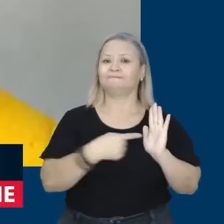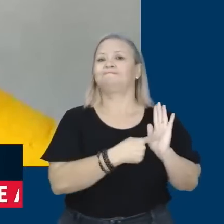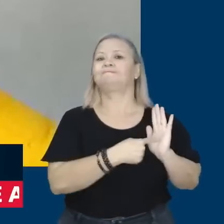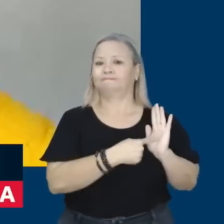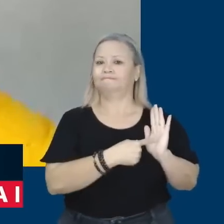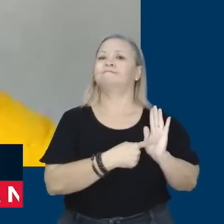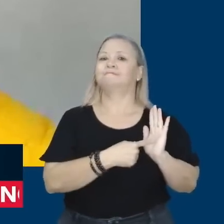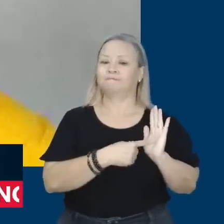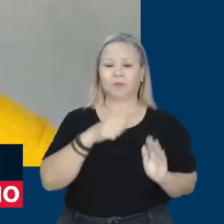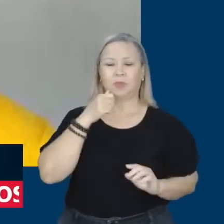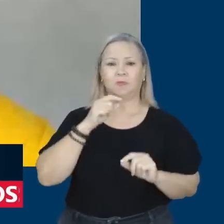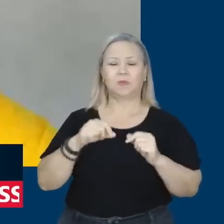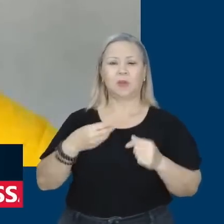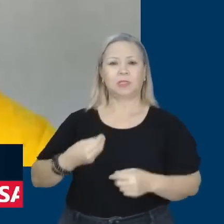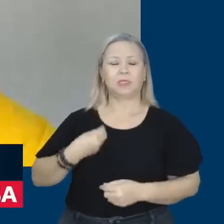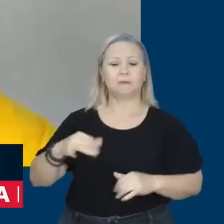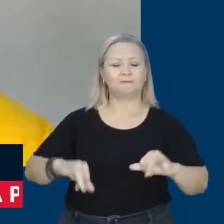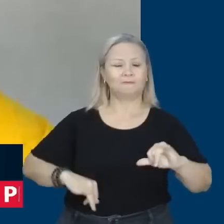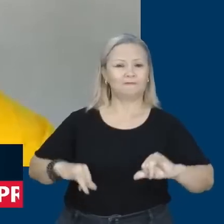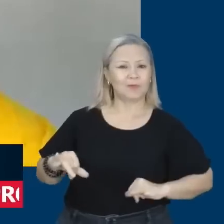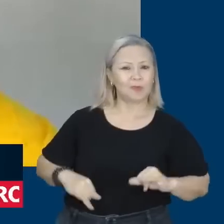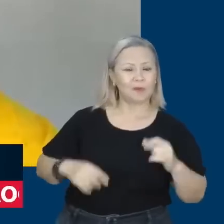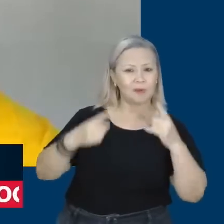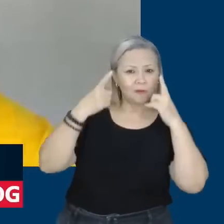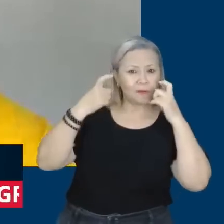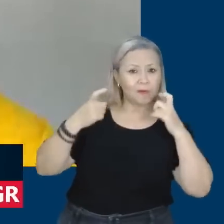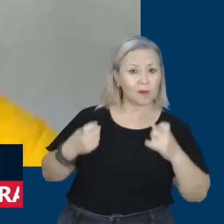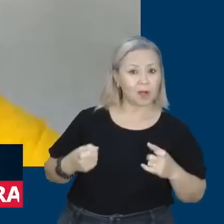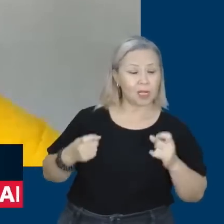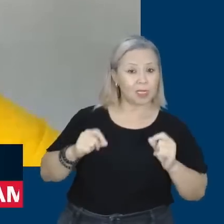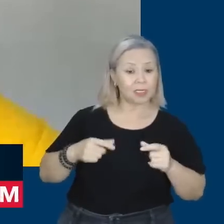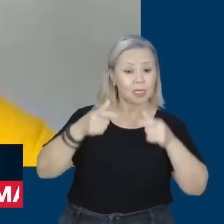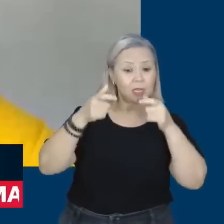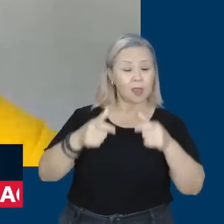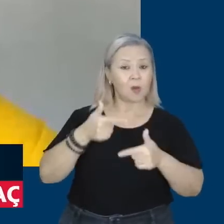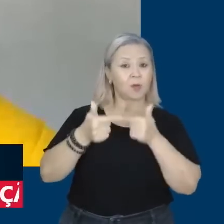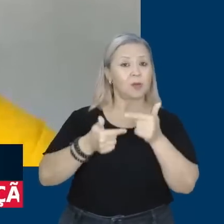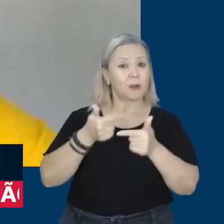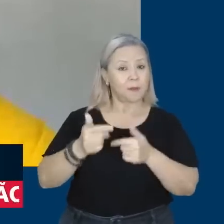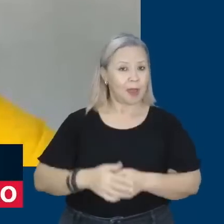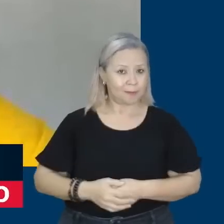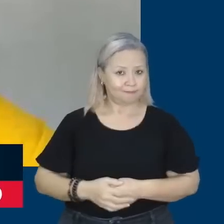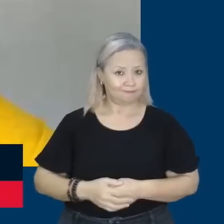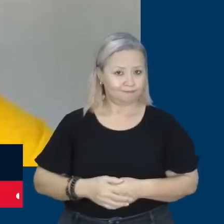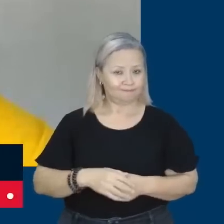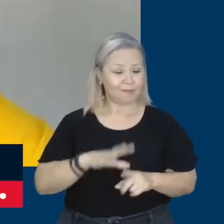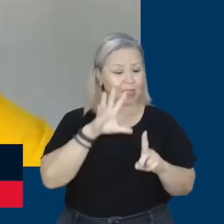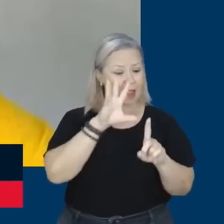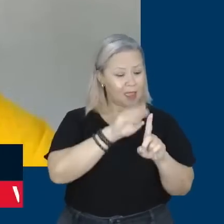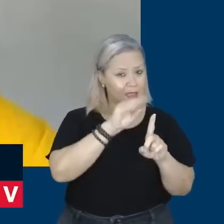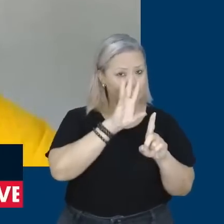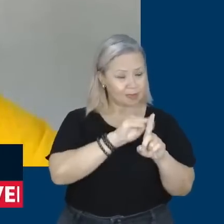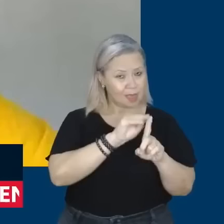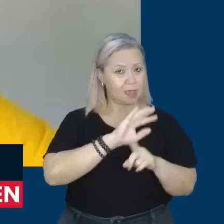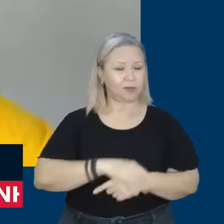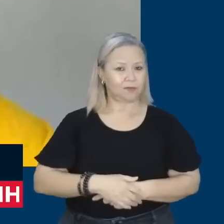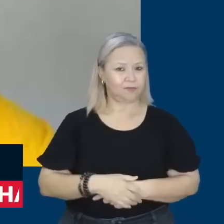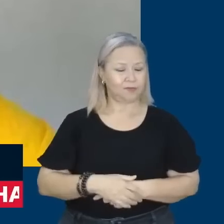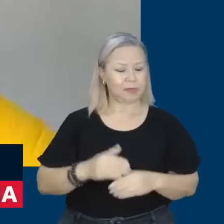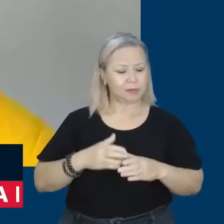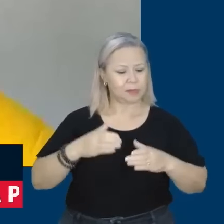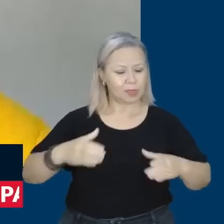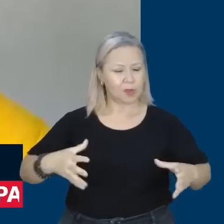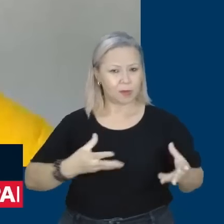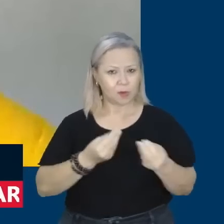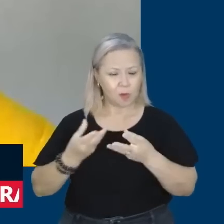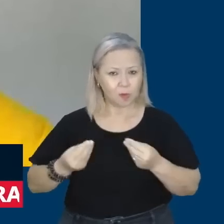de mulheres que estão sofrendo violência nos seus trabalhos, assédio, né? Isso cresceu muito.